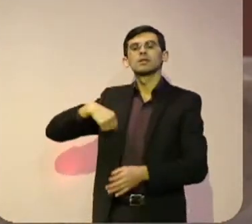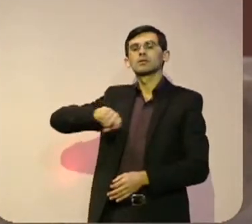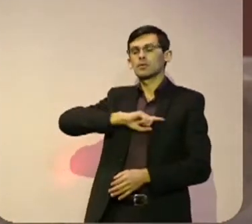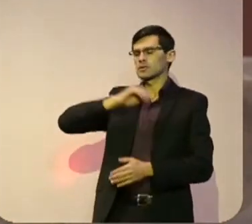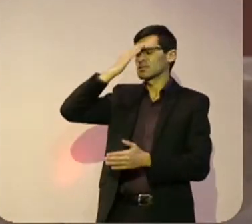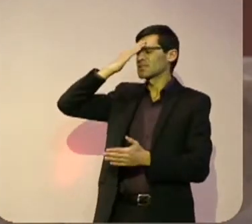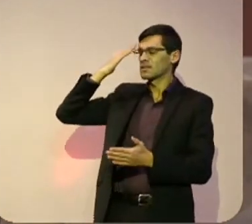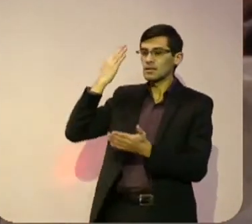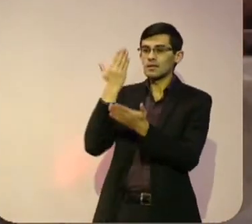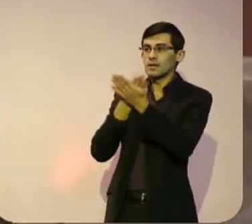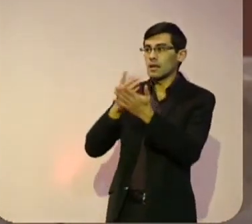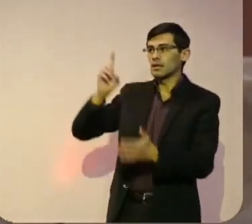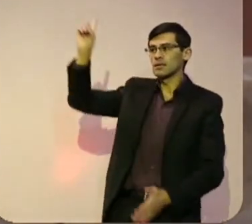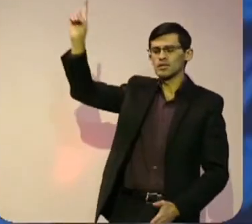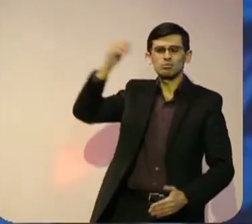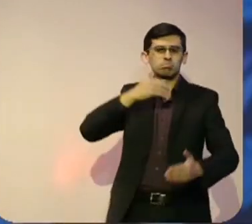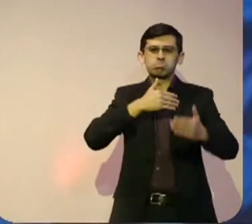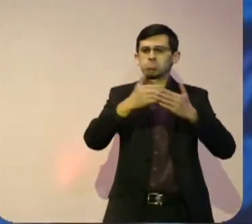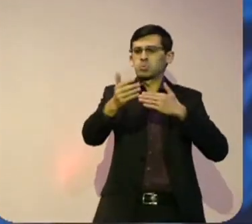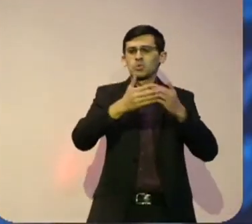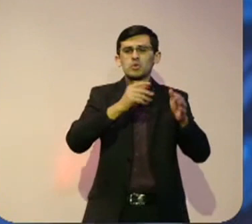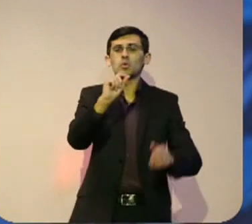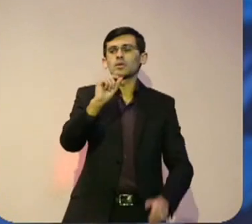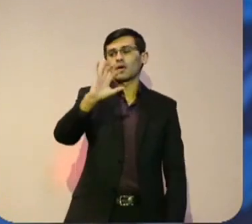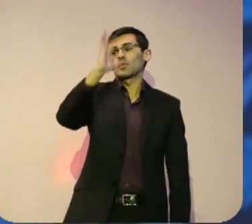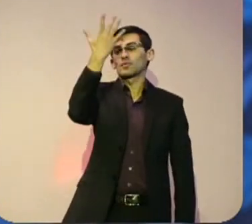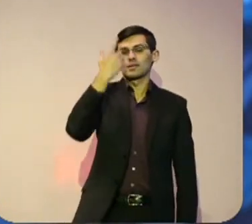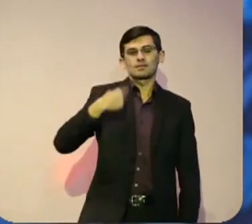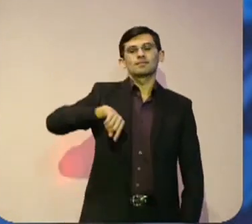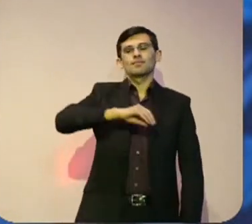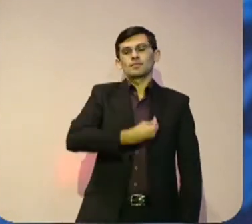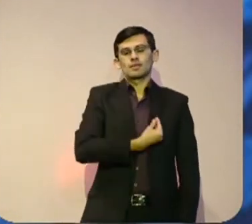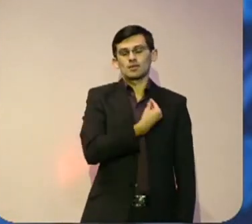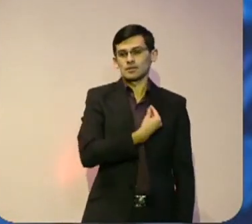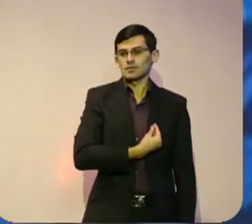crer nele, independente das circunstâncias da nossa vida.